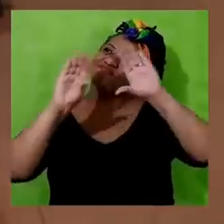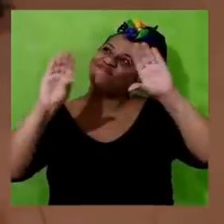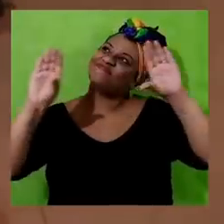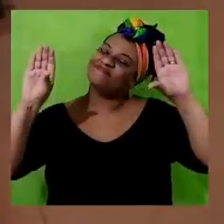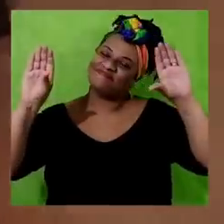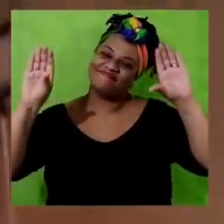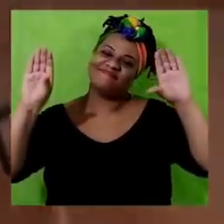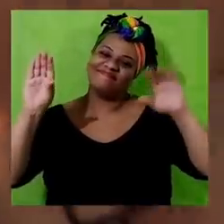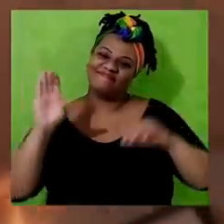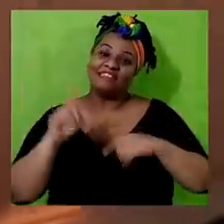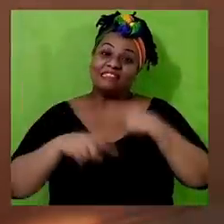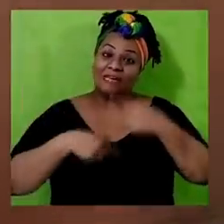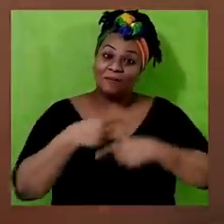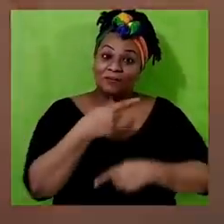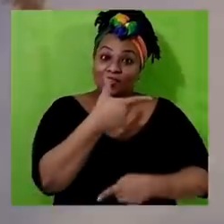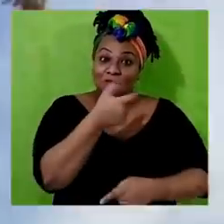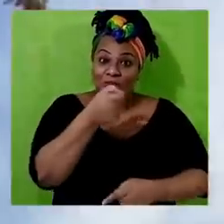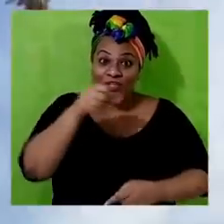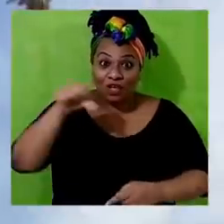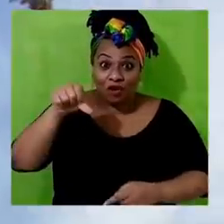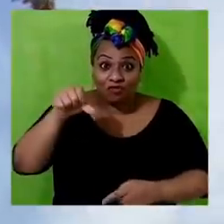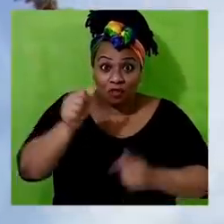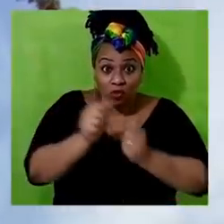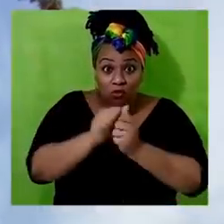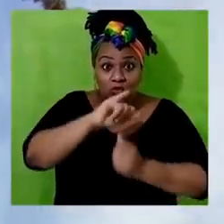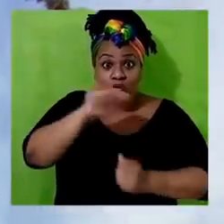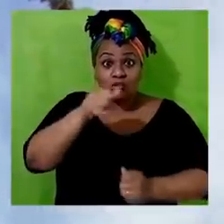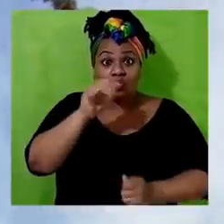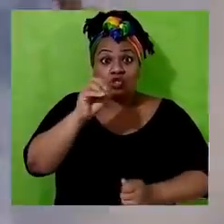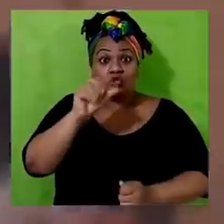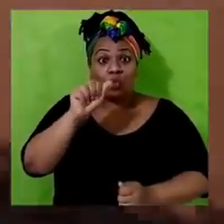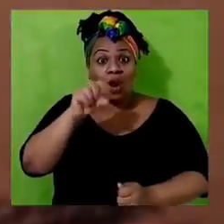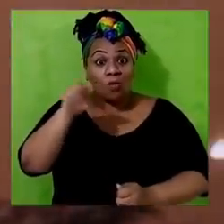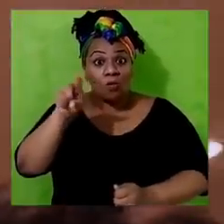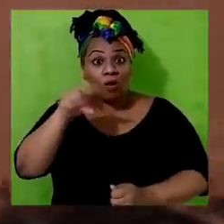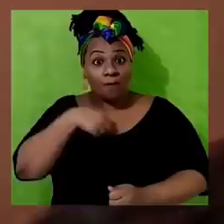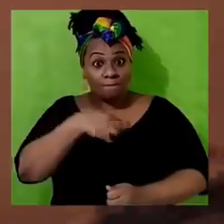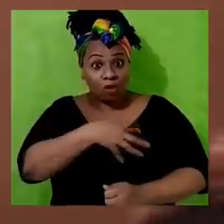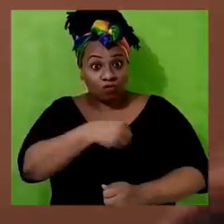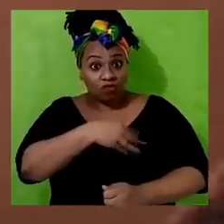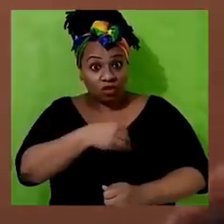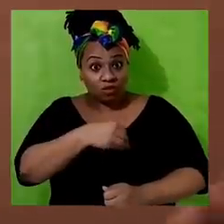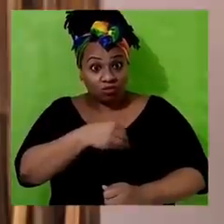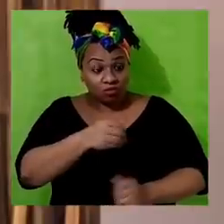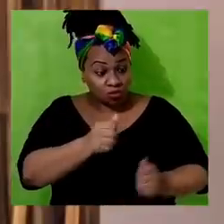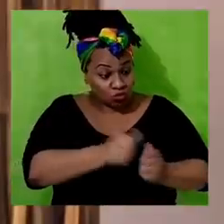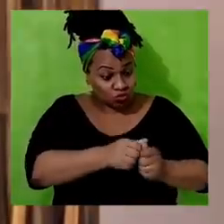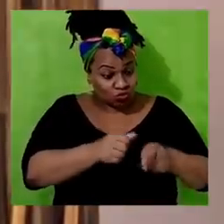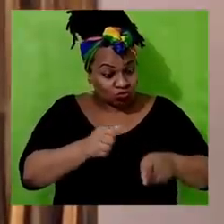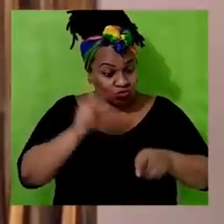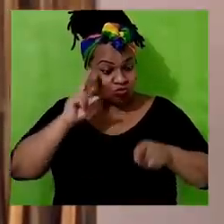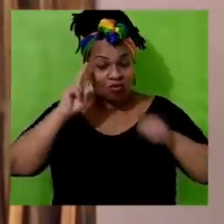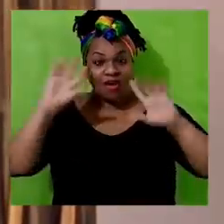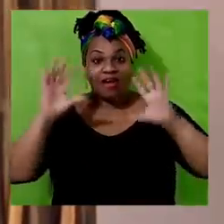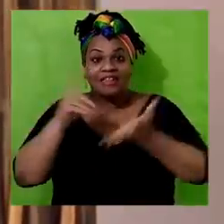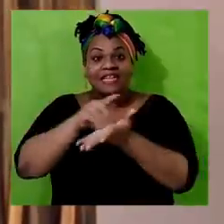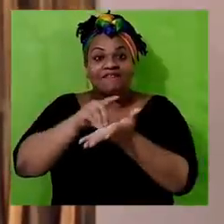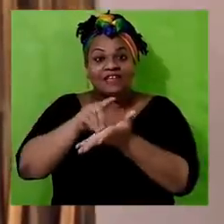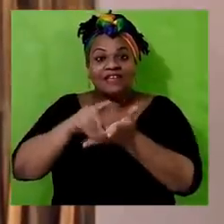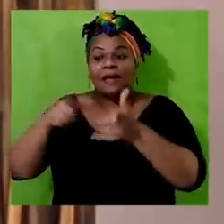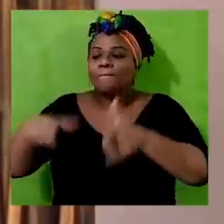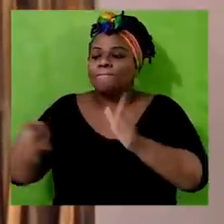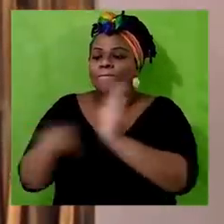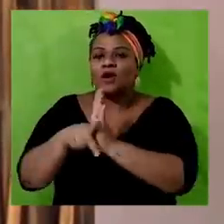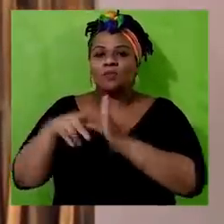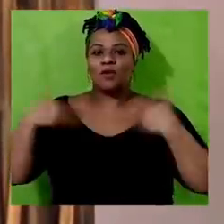céu. 2009, junto com o João, meu filho, nasceu o Lugar da Alegria.